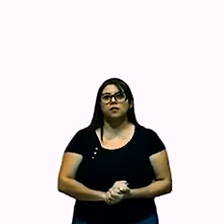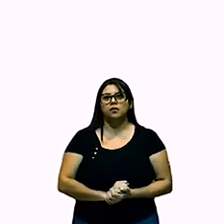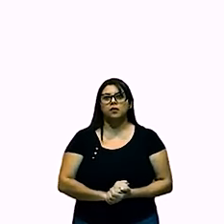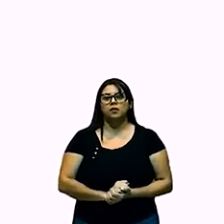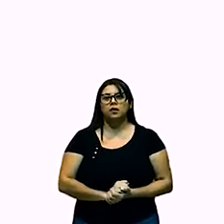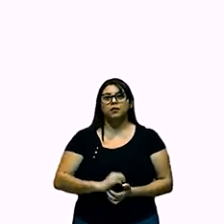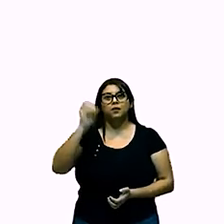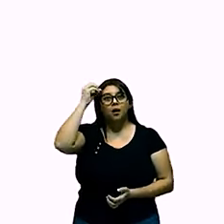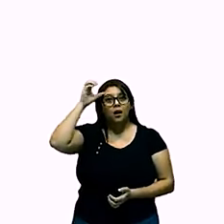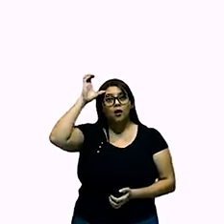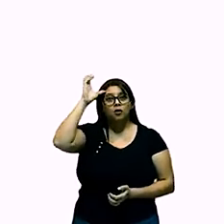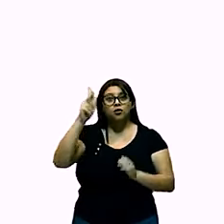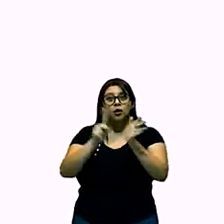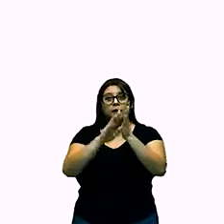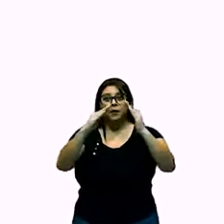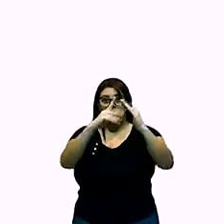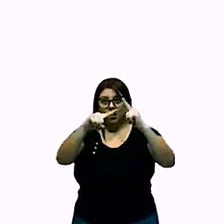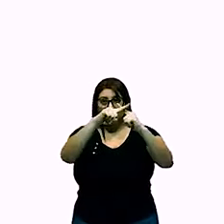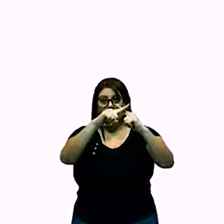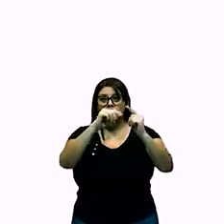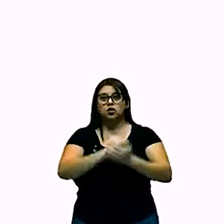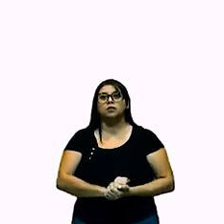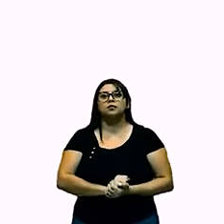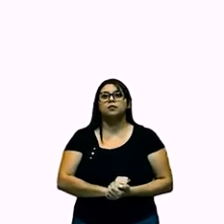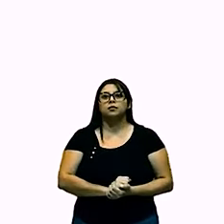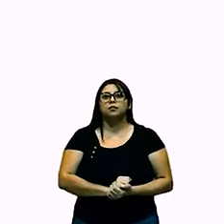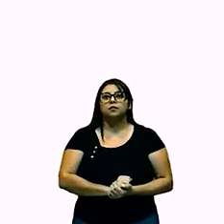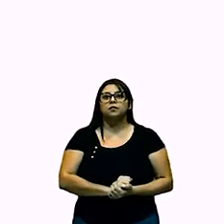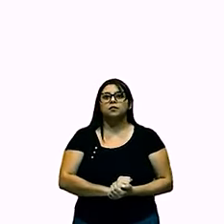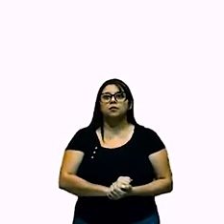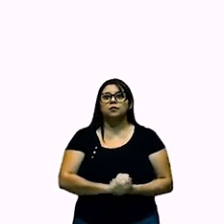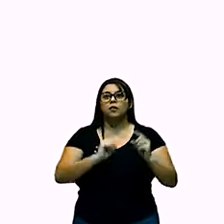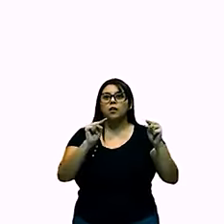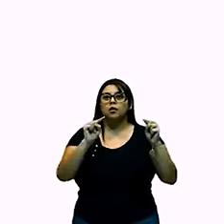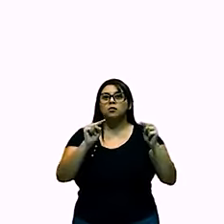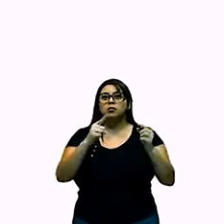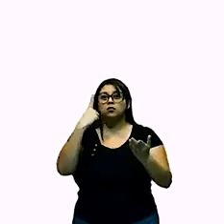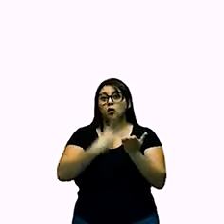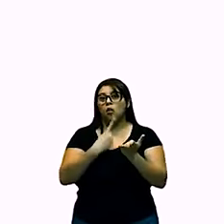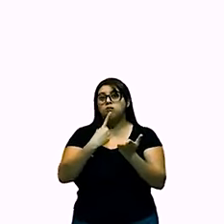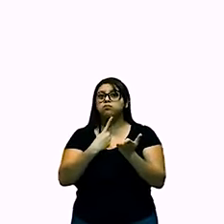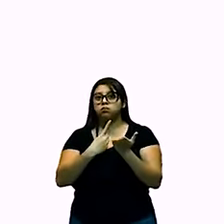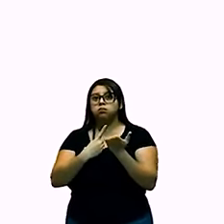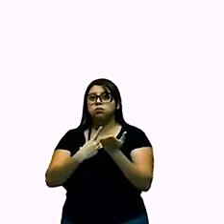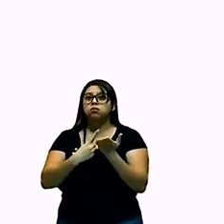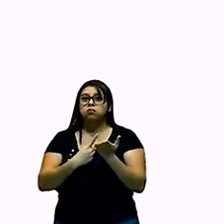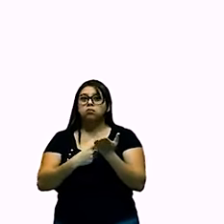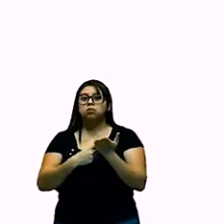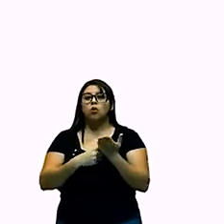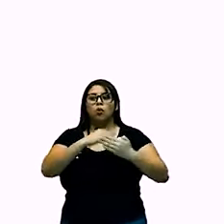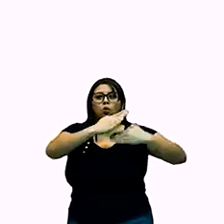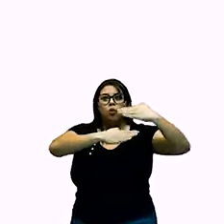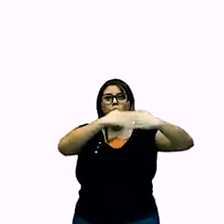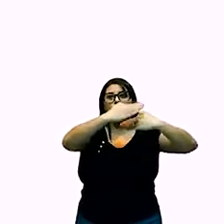de igualdade com as escrituras. E isto Lutero combateu, e isso também os pré-reformadores combateram. A